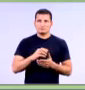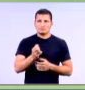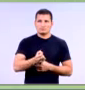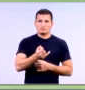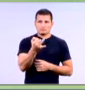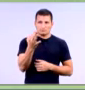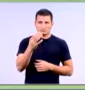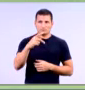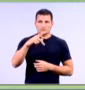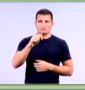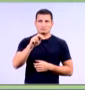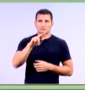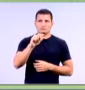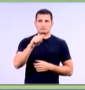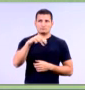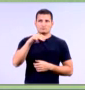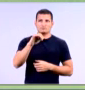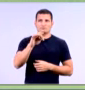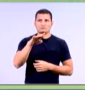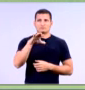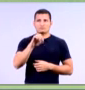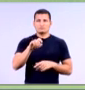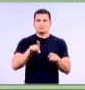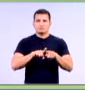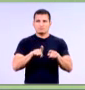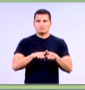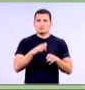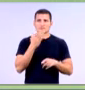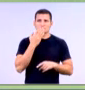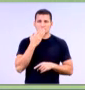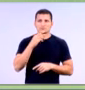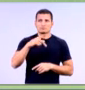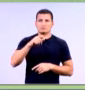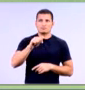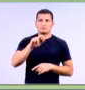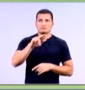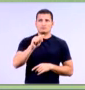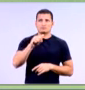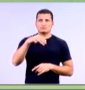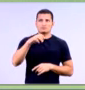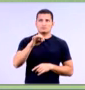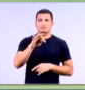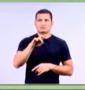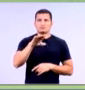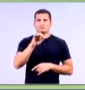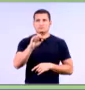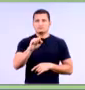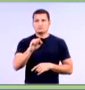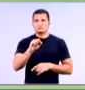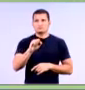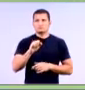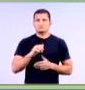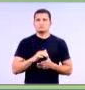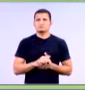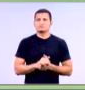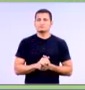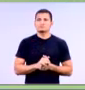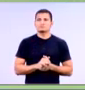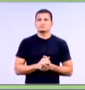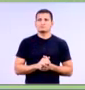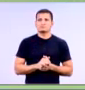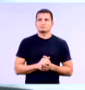quantidade de parâmetros e é composto pelos tipos do parâmetros. Em nenhum momento eu falei que é composto pelos